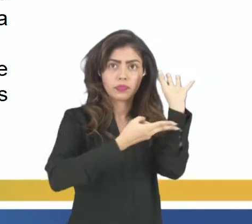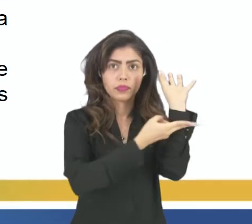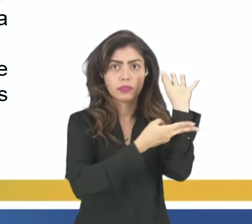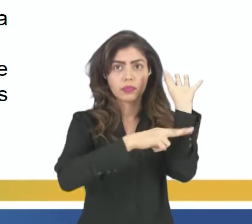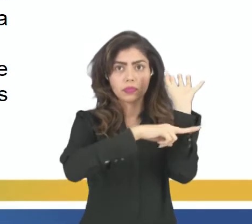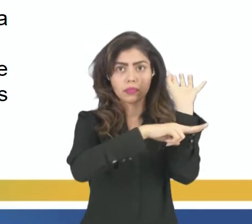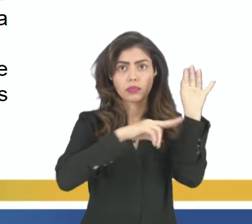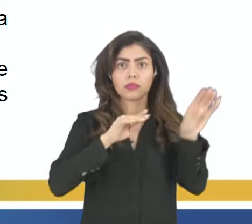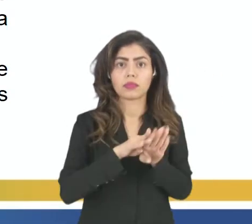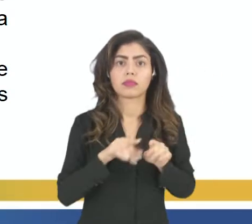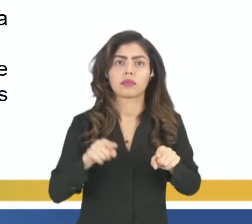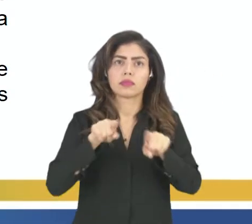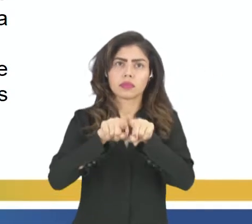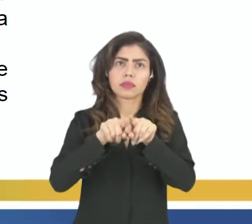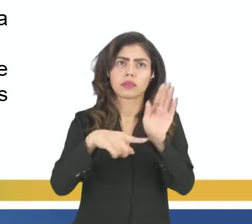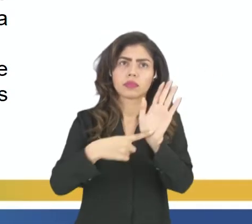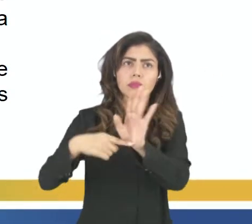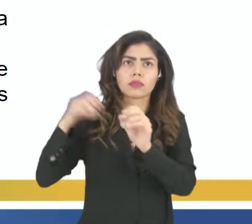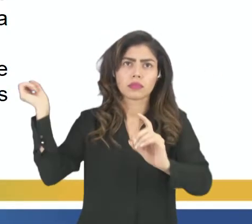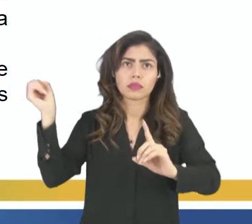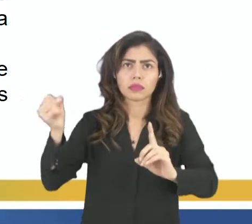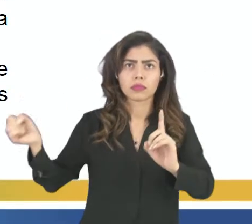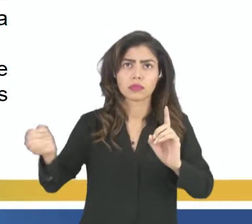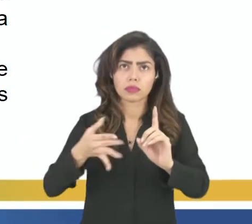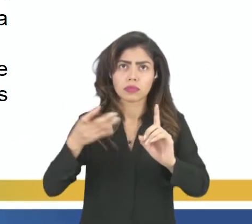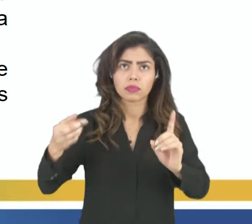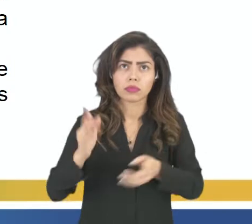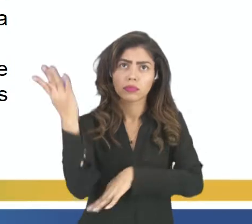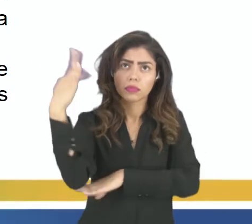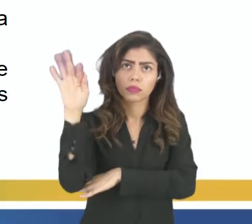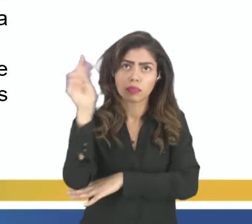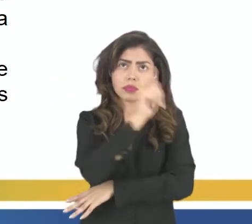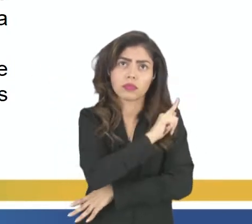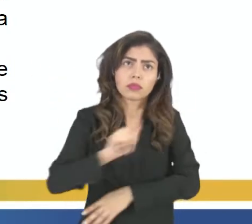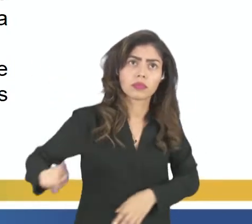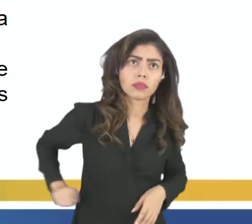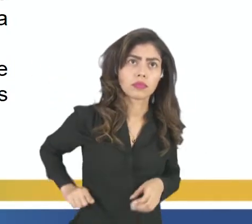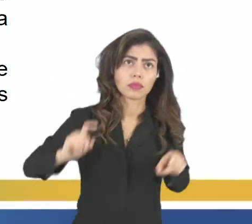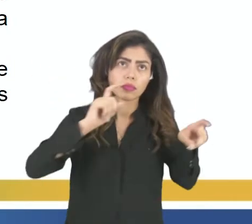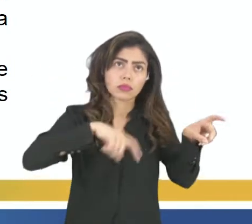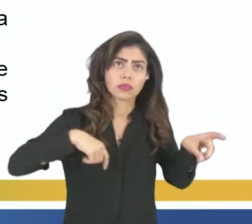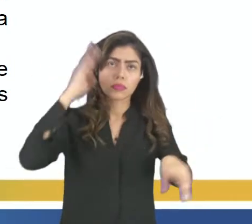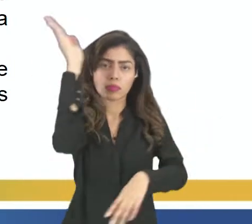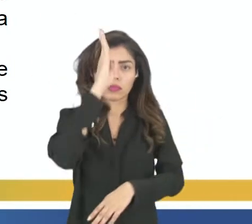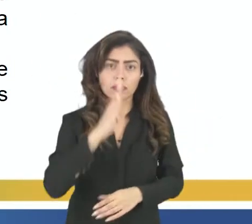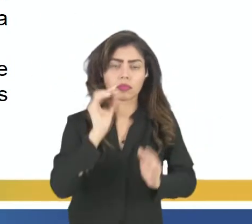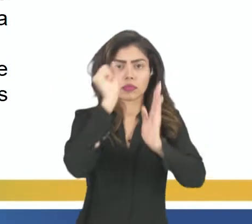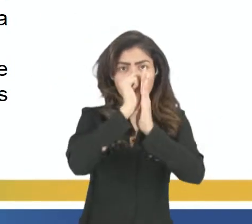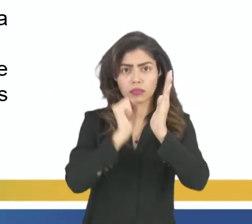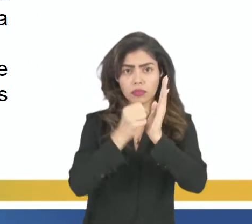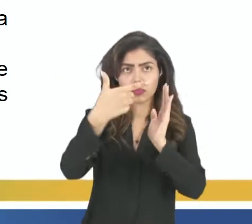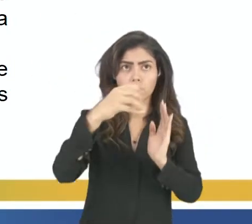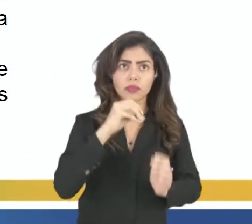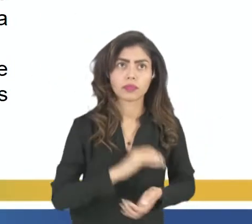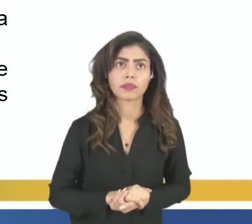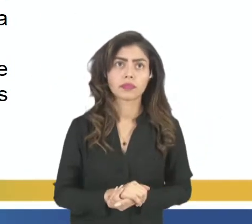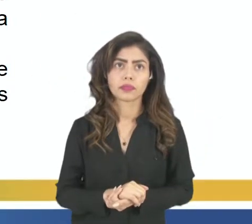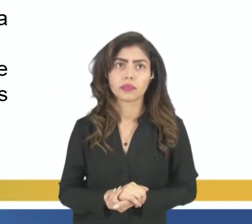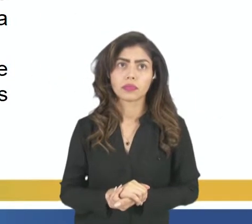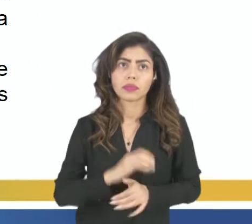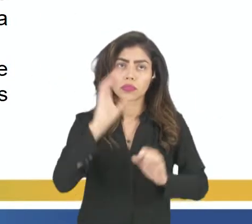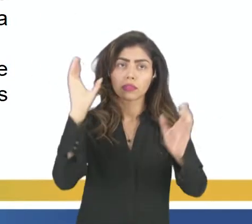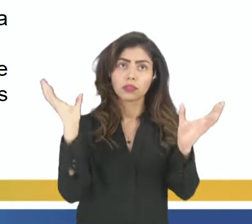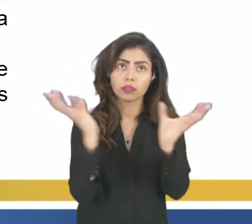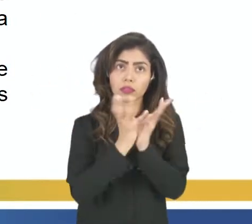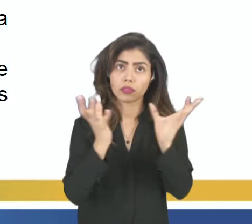como a. Conjunto de investimentos realizados pelo governo federal na zona rural no Brasil no século XX. B. Conjunto